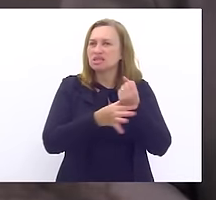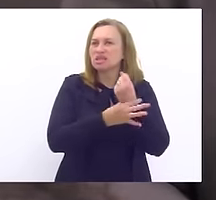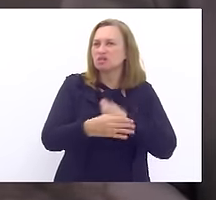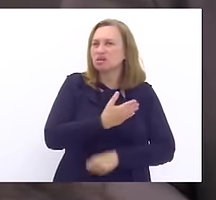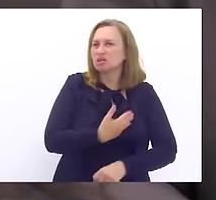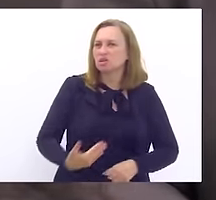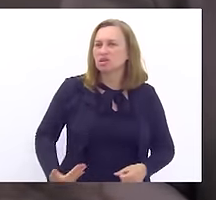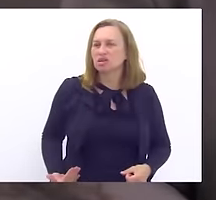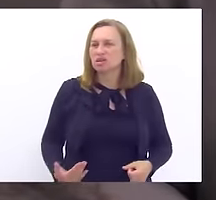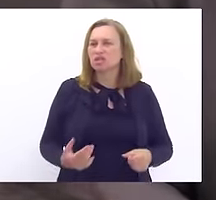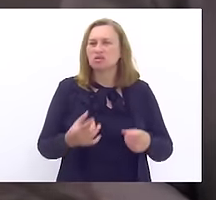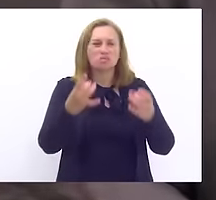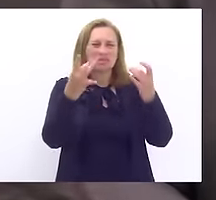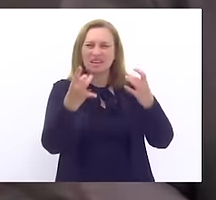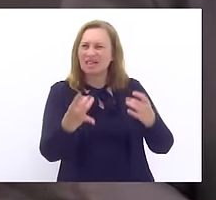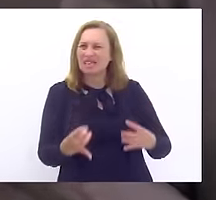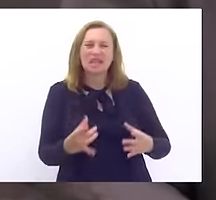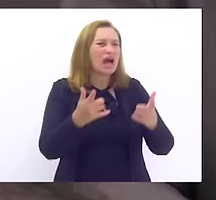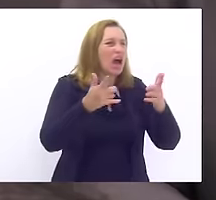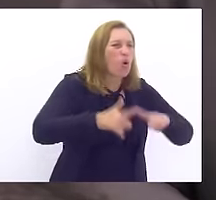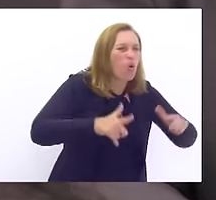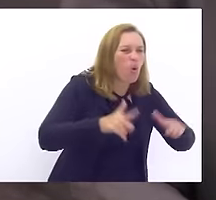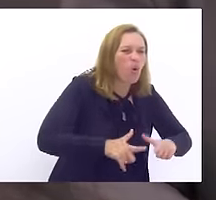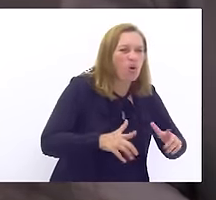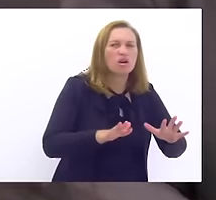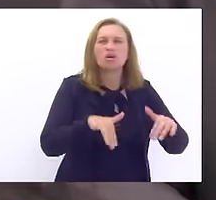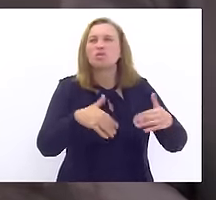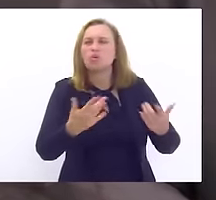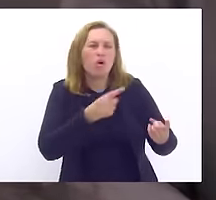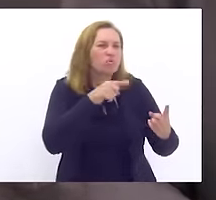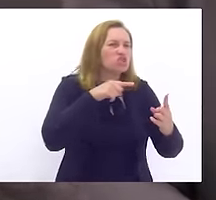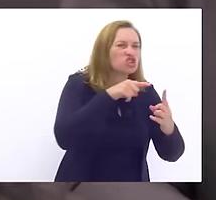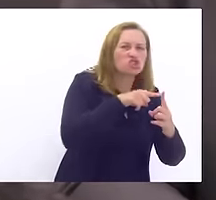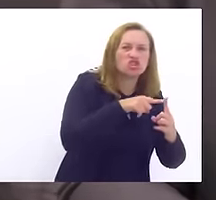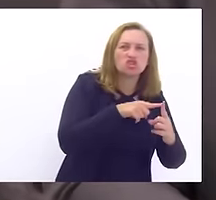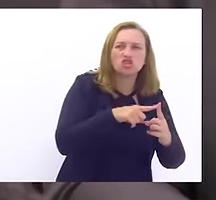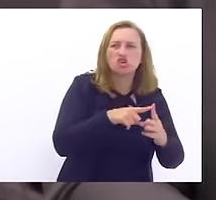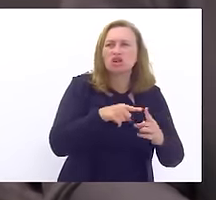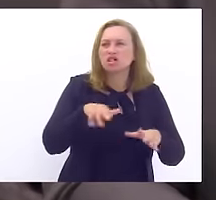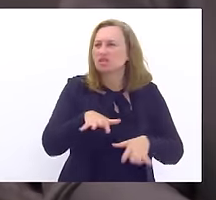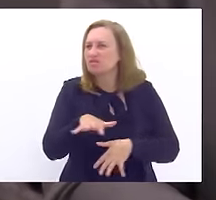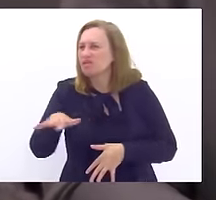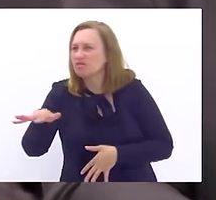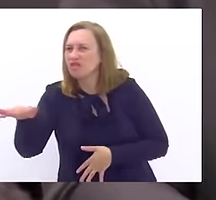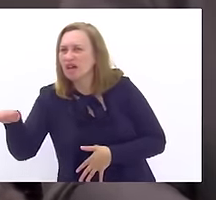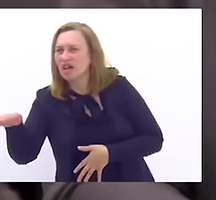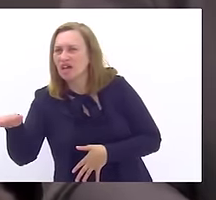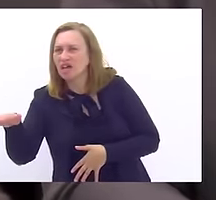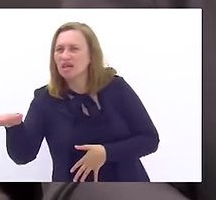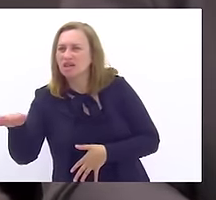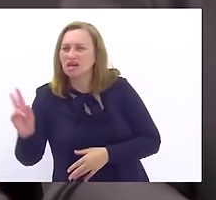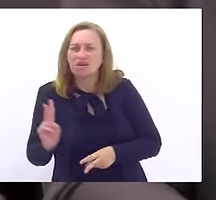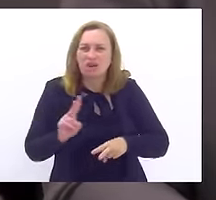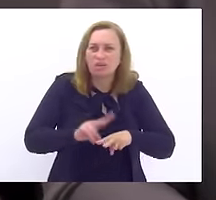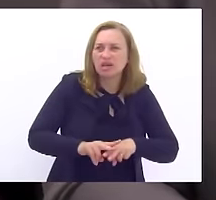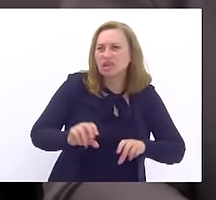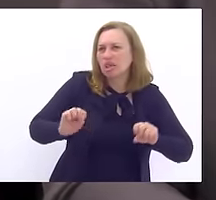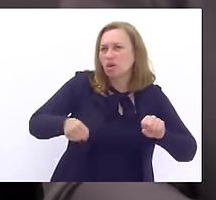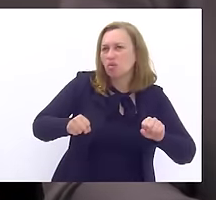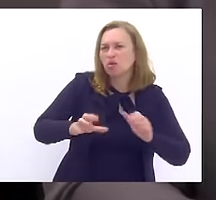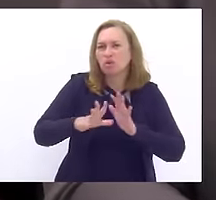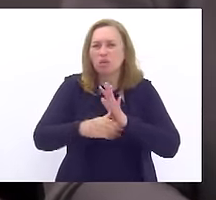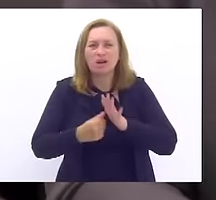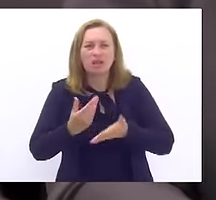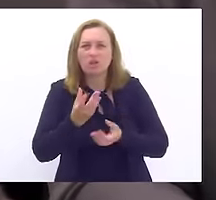a gente nos me usa aonde Com qual finalidade se vai subir o morro se vai aprender moto roubada